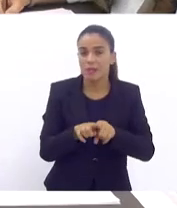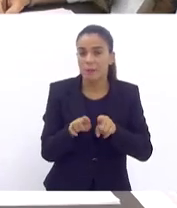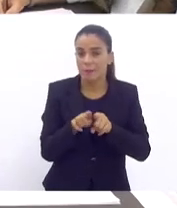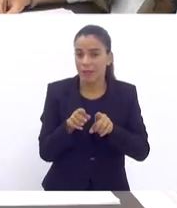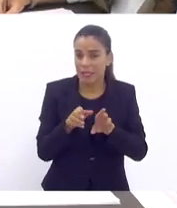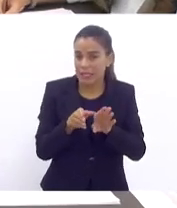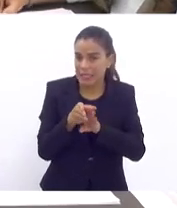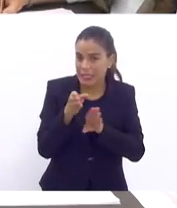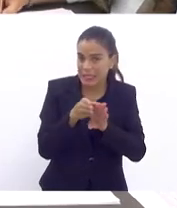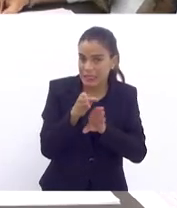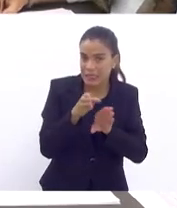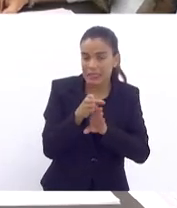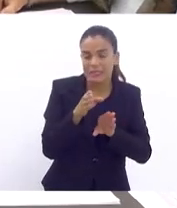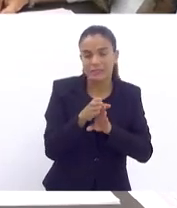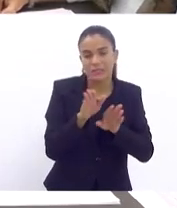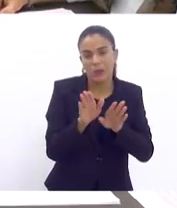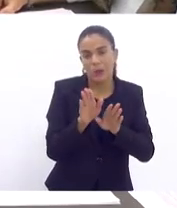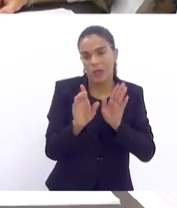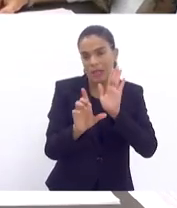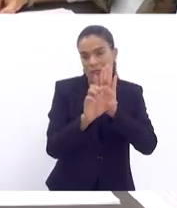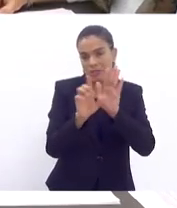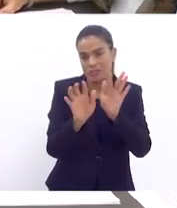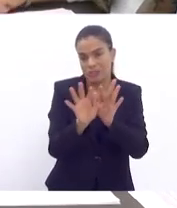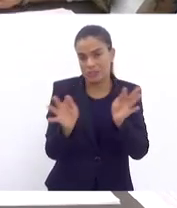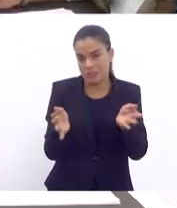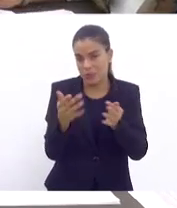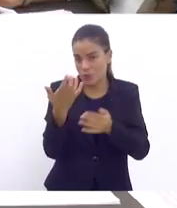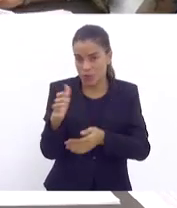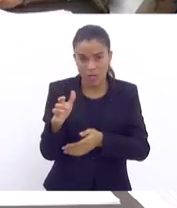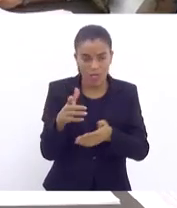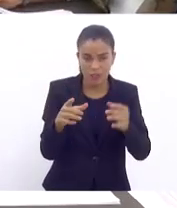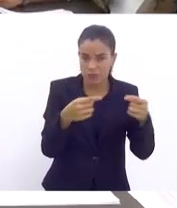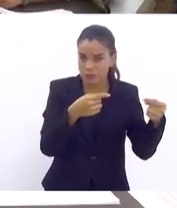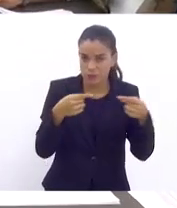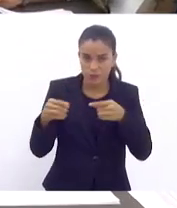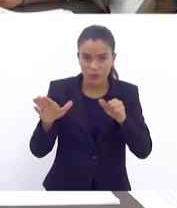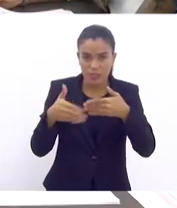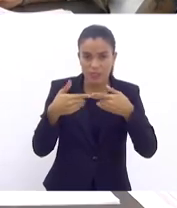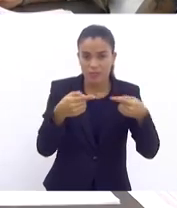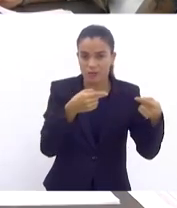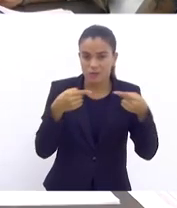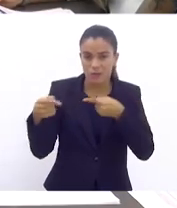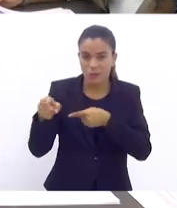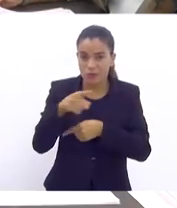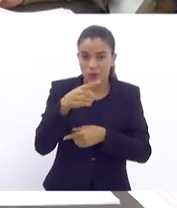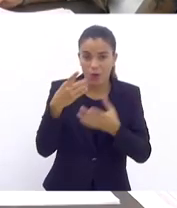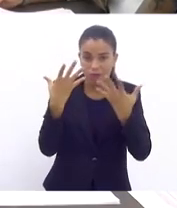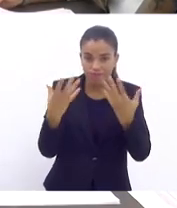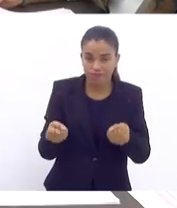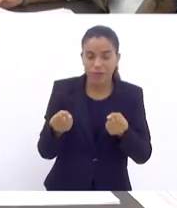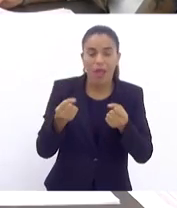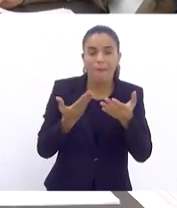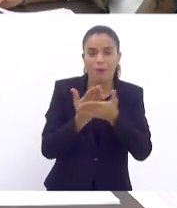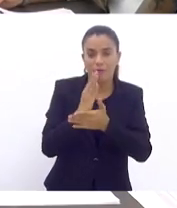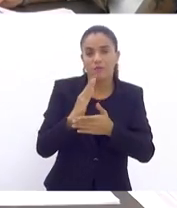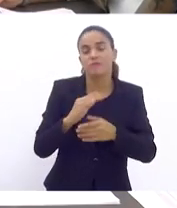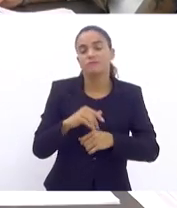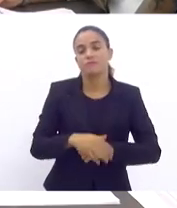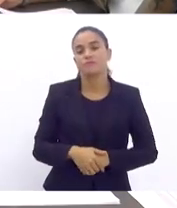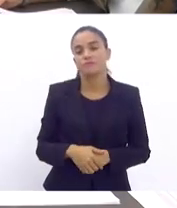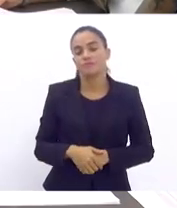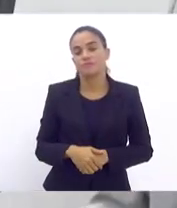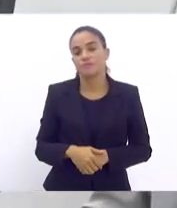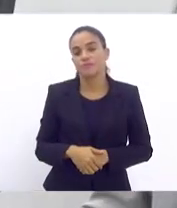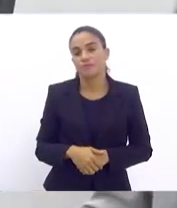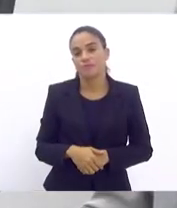Legislativa simples em discussão não havendo o que Queira discutir encerrada discussão e votação seus que a própria irmã essa combustão a aprovado